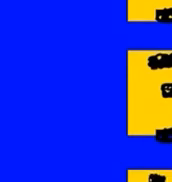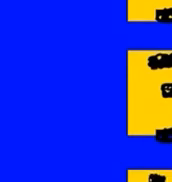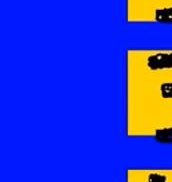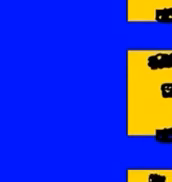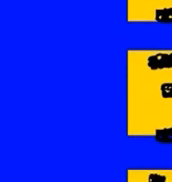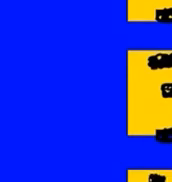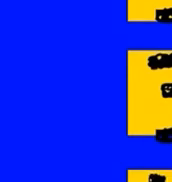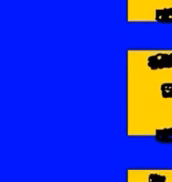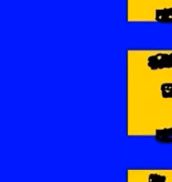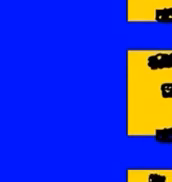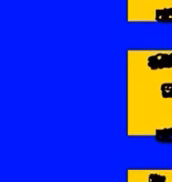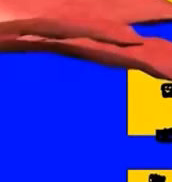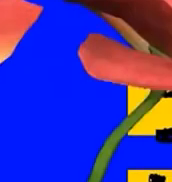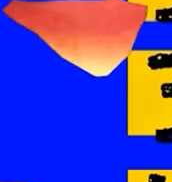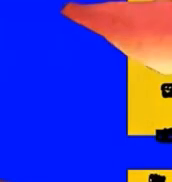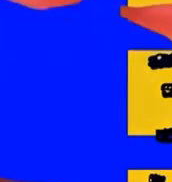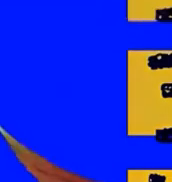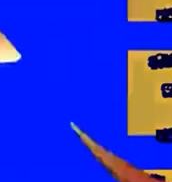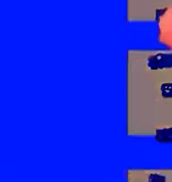31, 32, 33, 34, 35, 36, 37, 38, 39, 40.